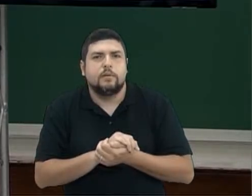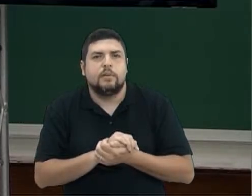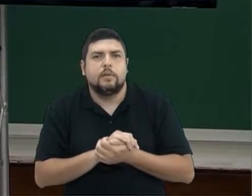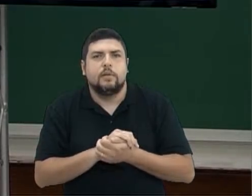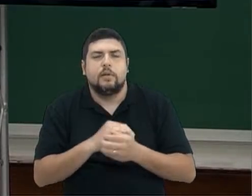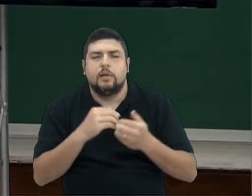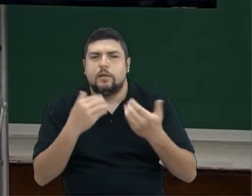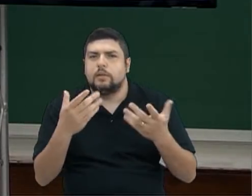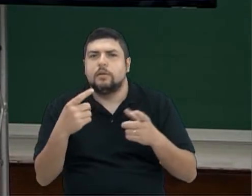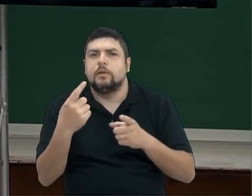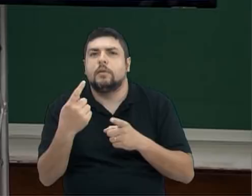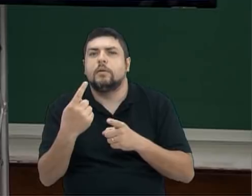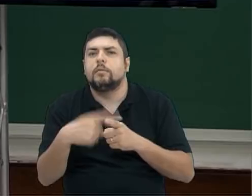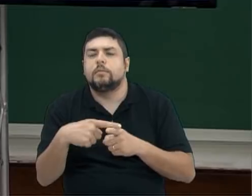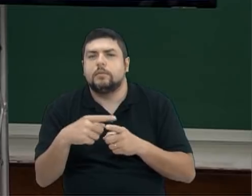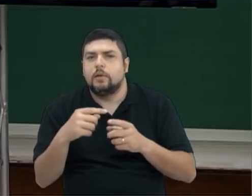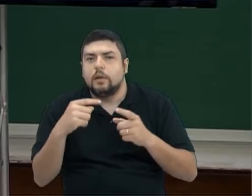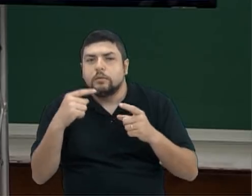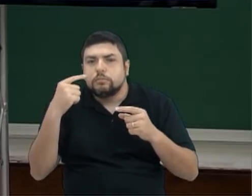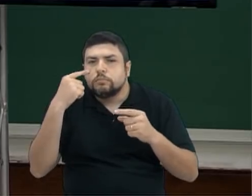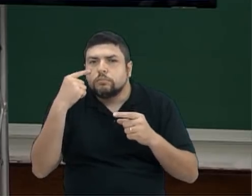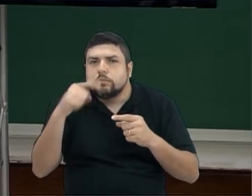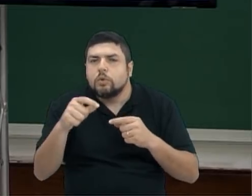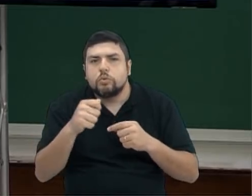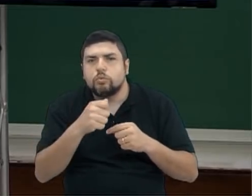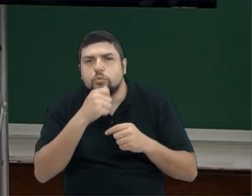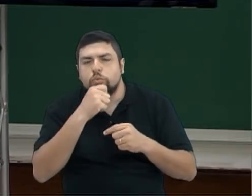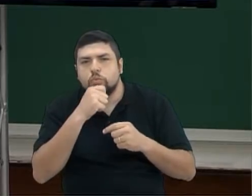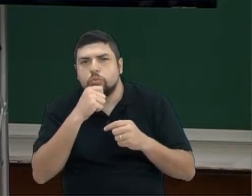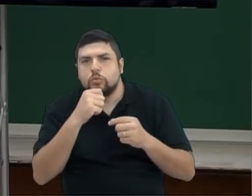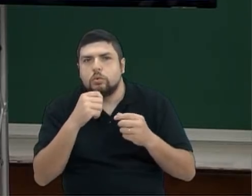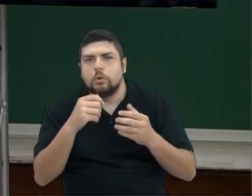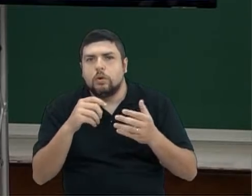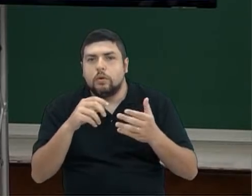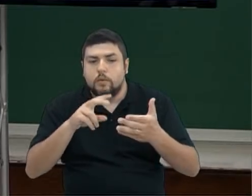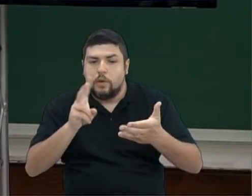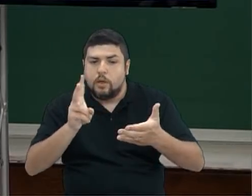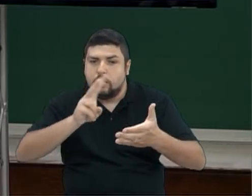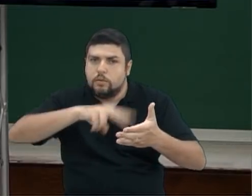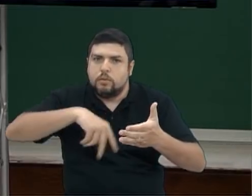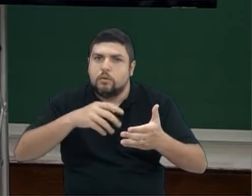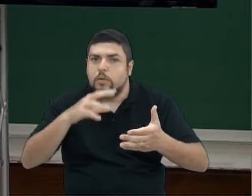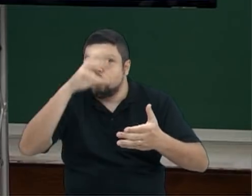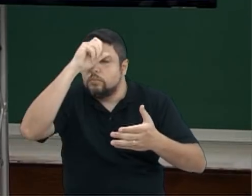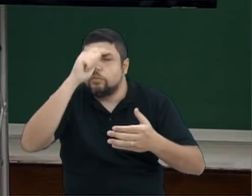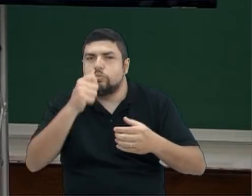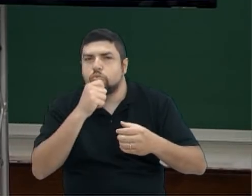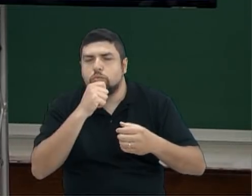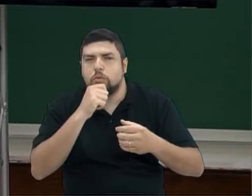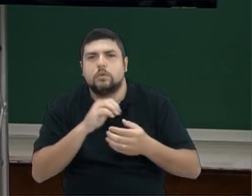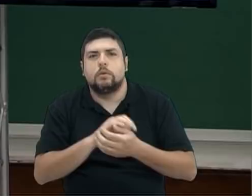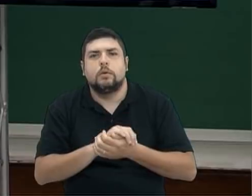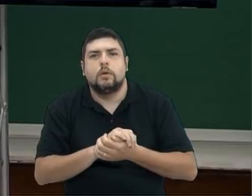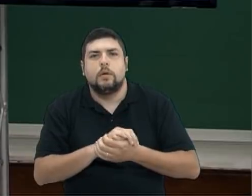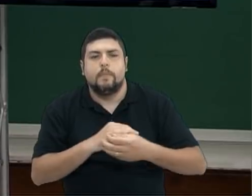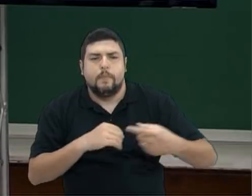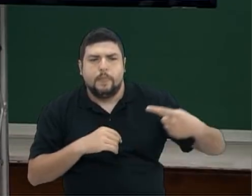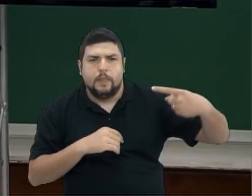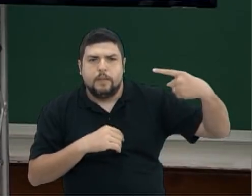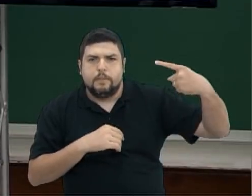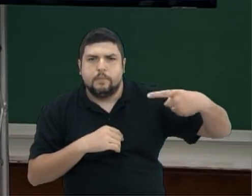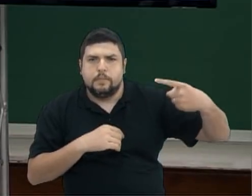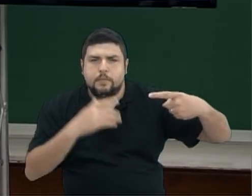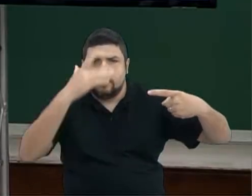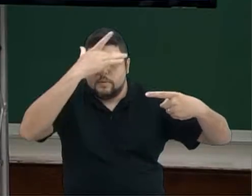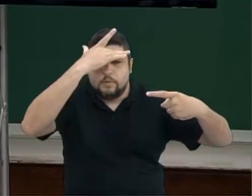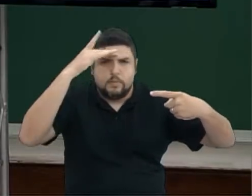essa pergunta porque ele não descobriu, ou ele não prestou atenção, ou ainda não aprendeu isso aqui. Quem são as pessoas do